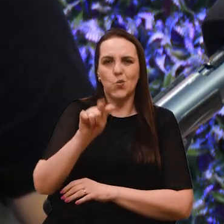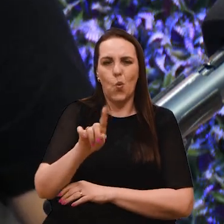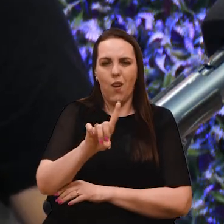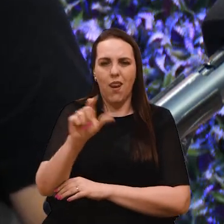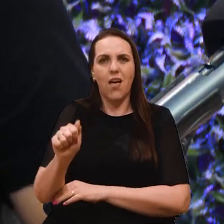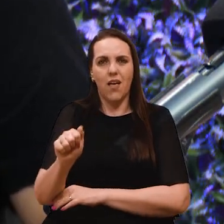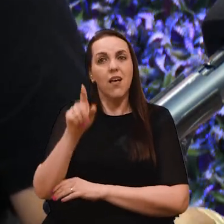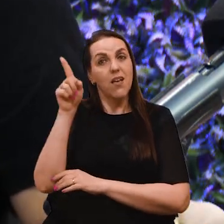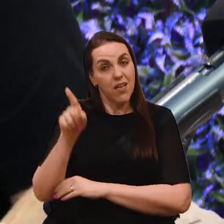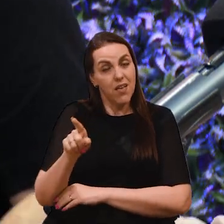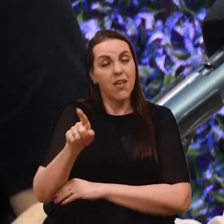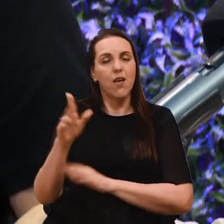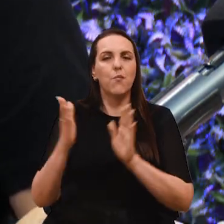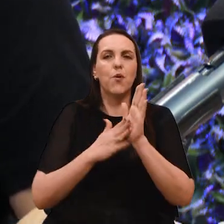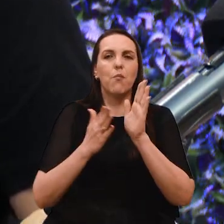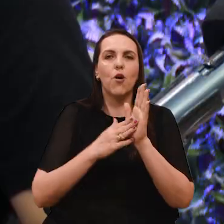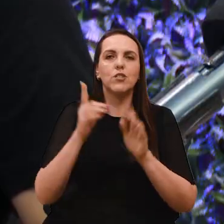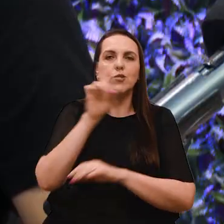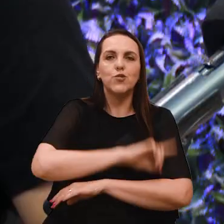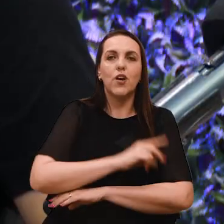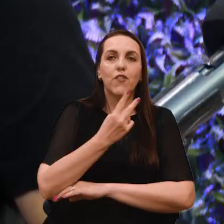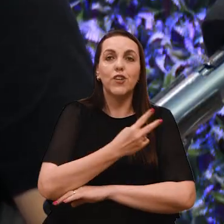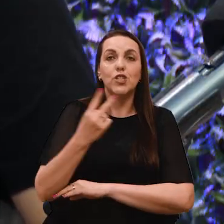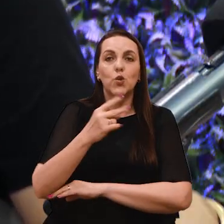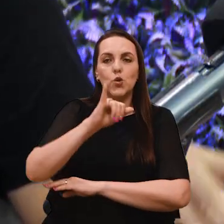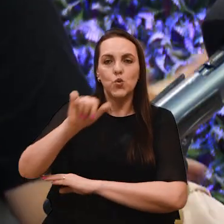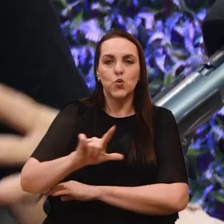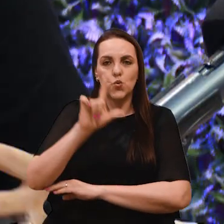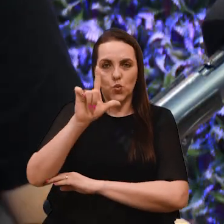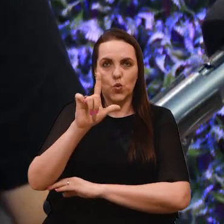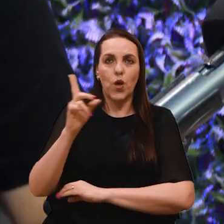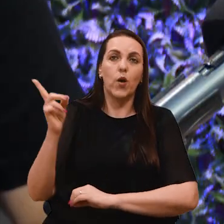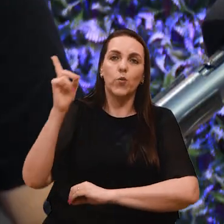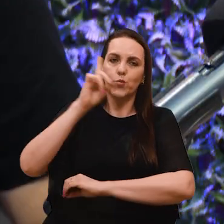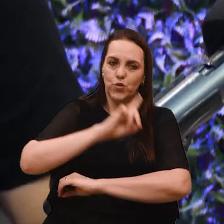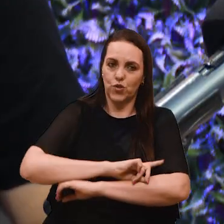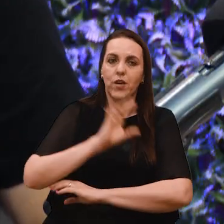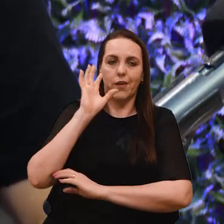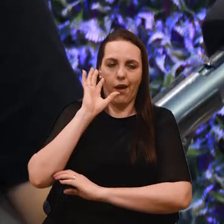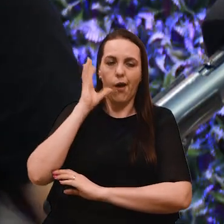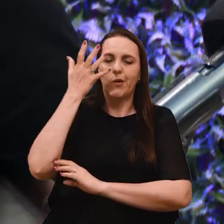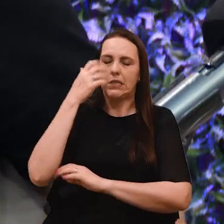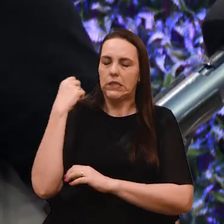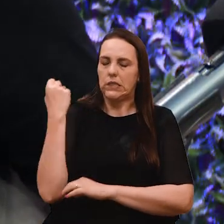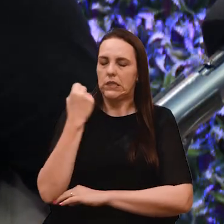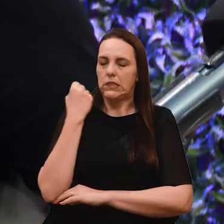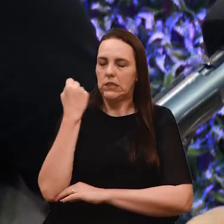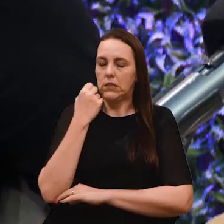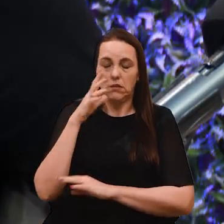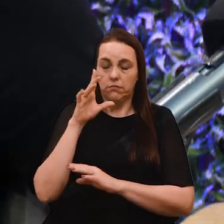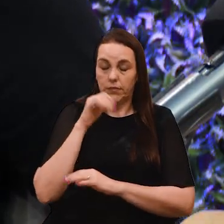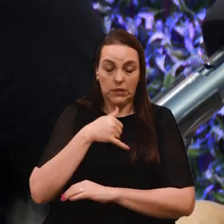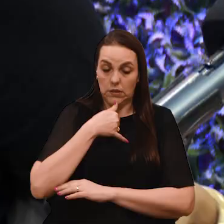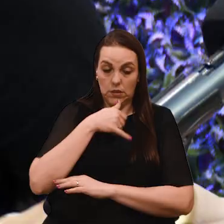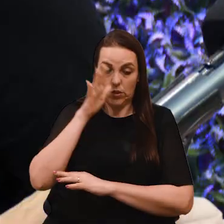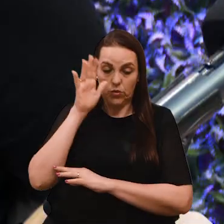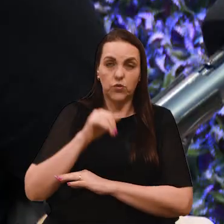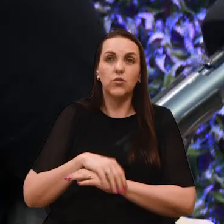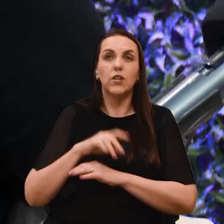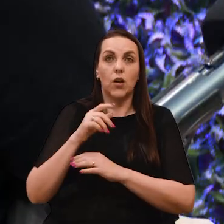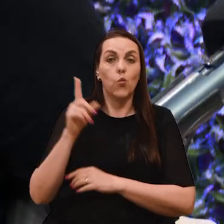trouxe a proposta do dia 22 de julho, que foi o dia daquela tragédia, de ser o Dia da